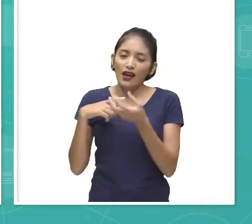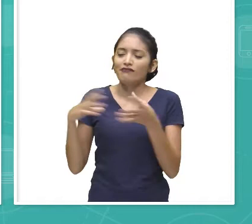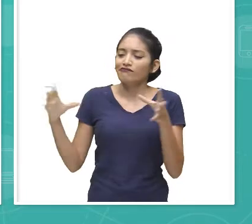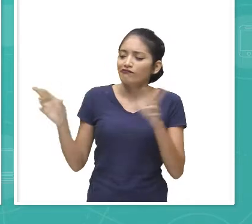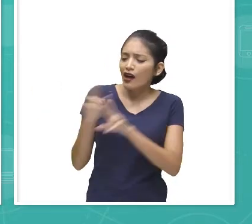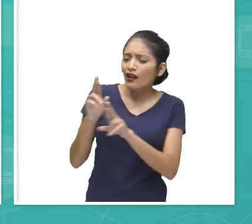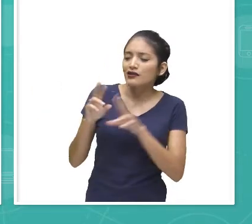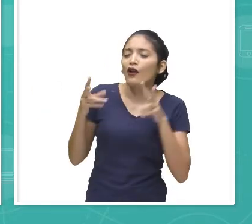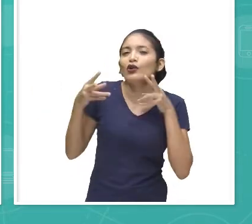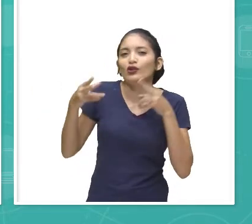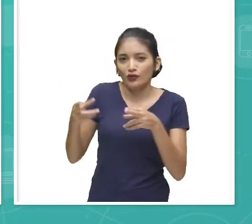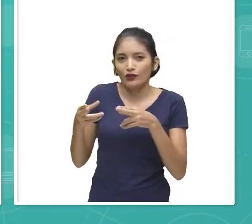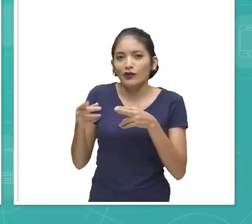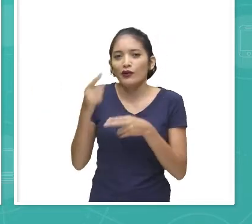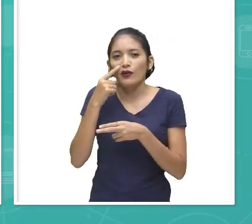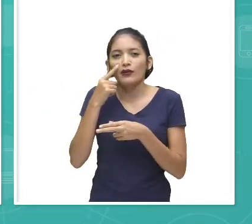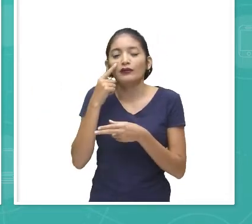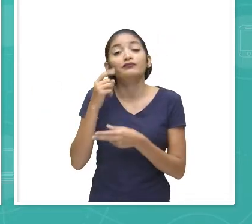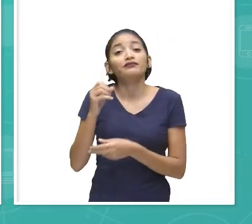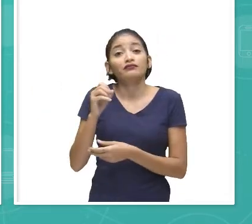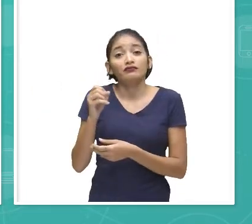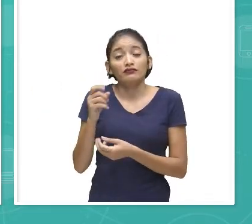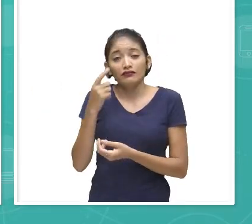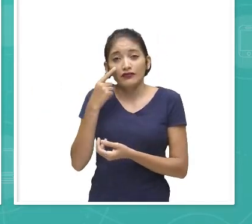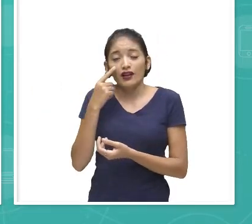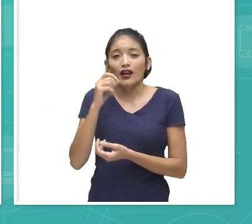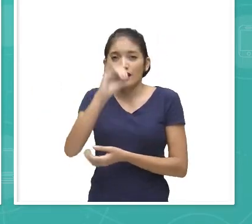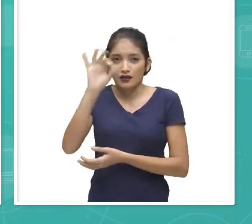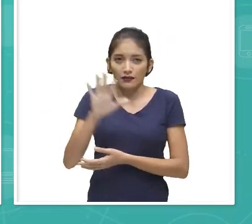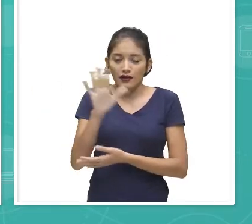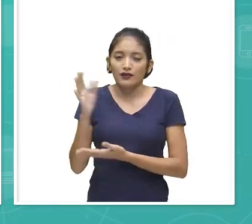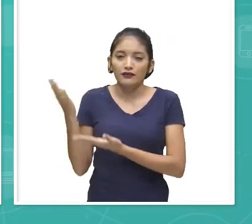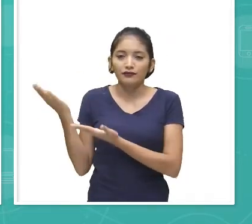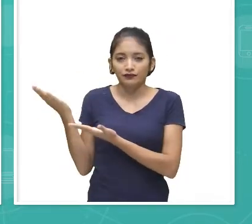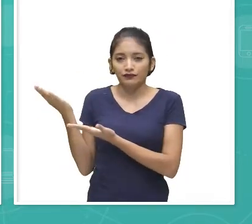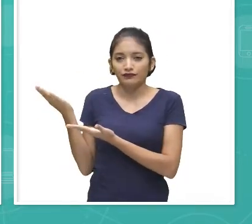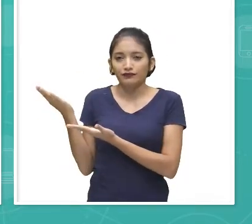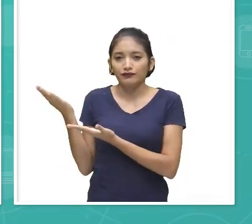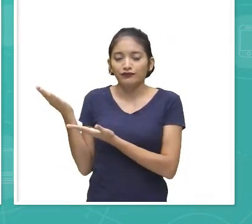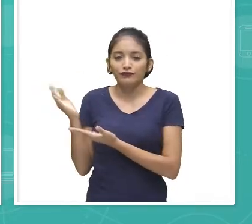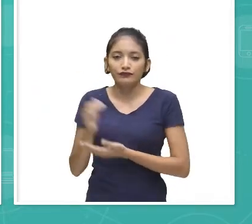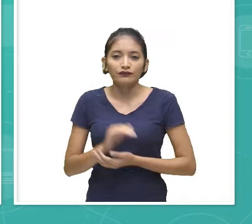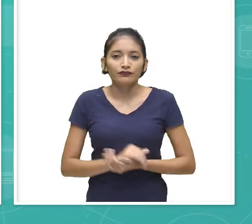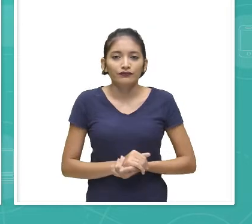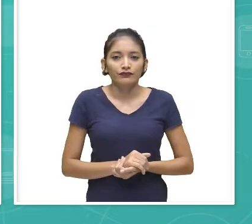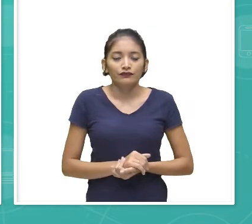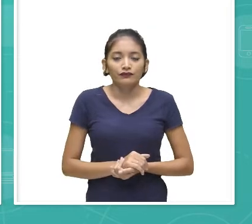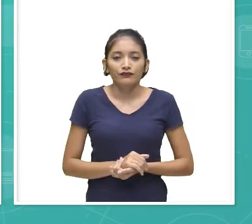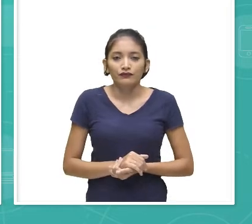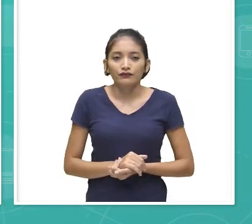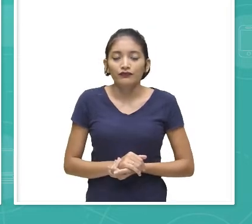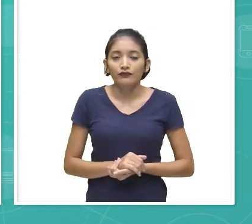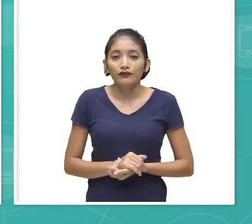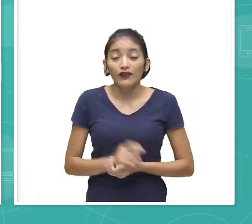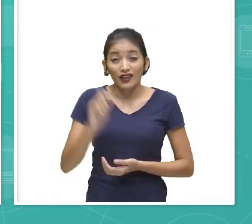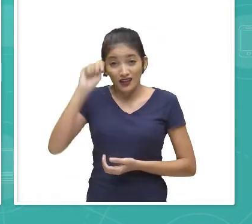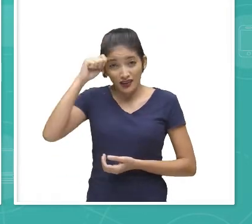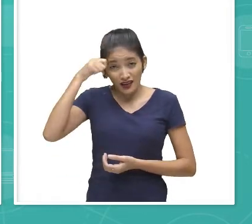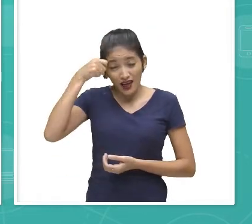começar observando aí um mapa da África? Então a gente vai ver aqui nesse mapa da África que